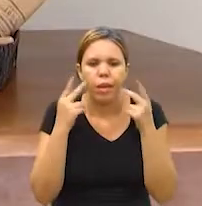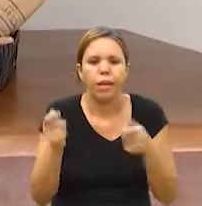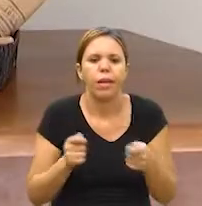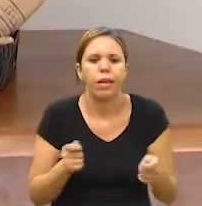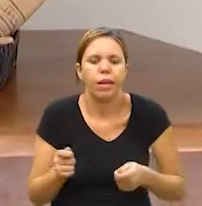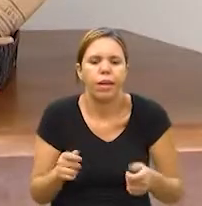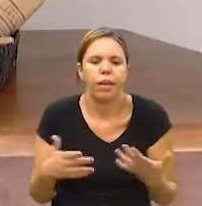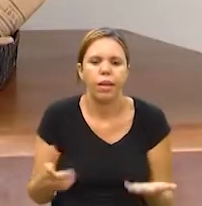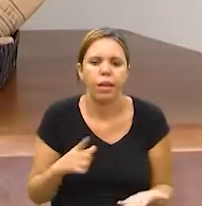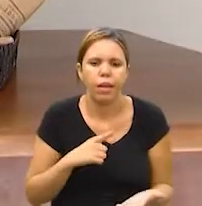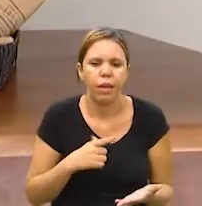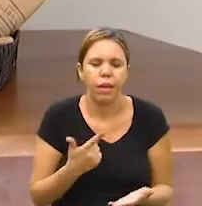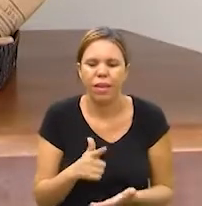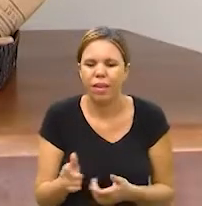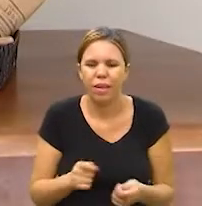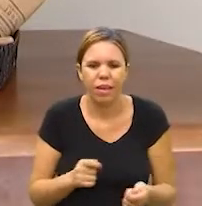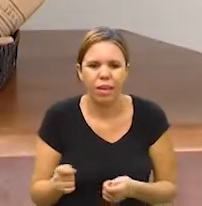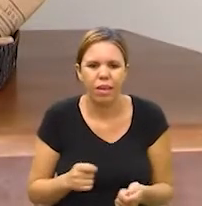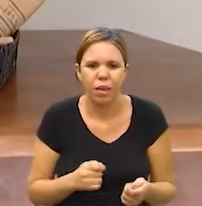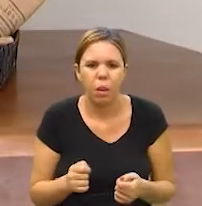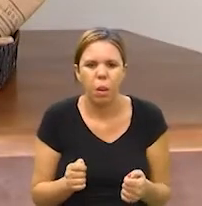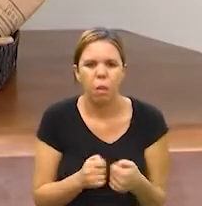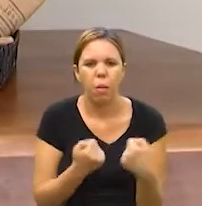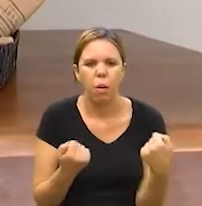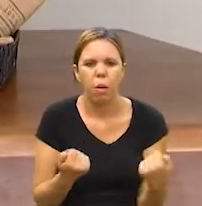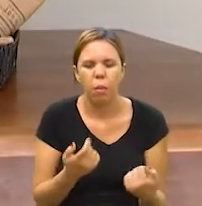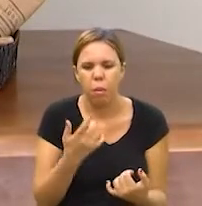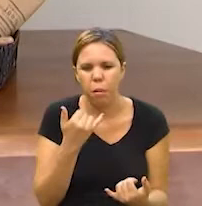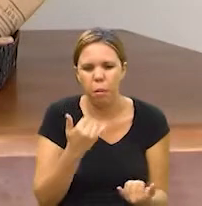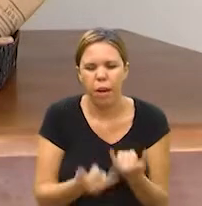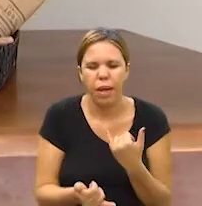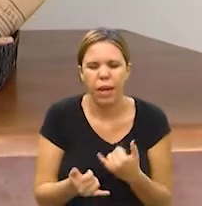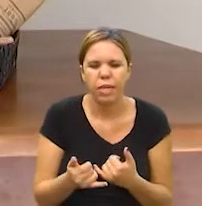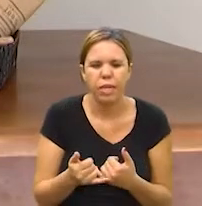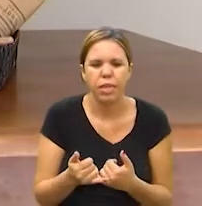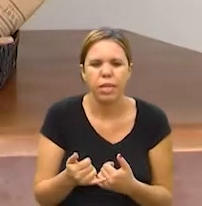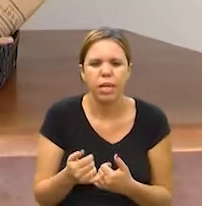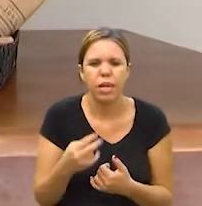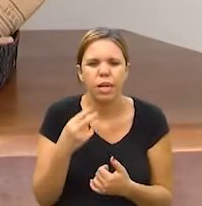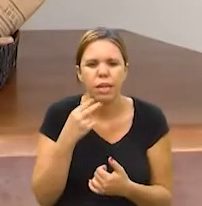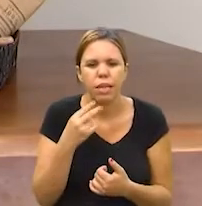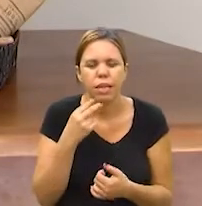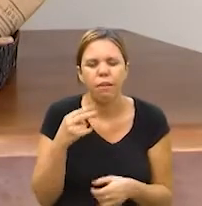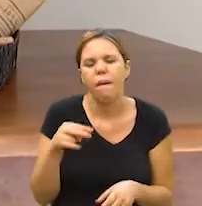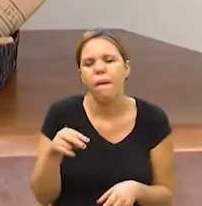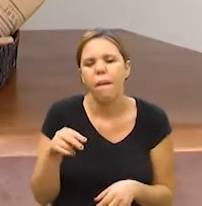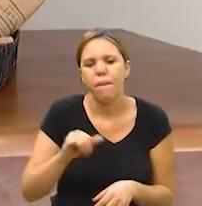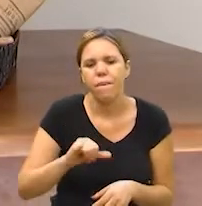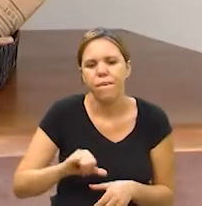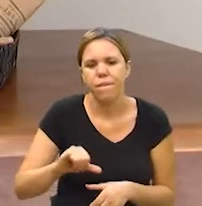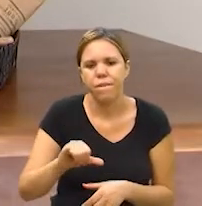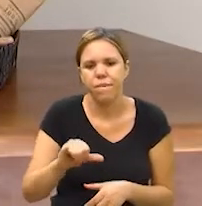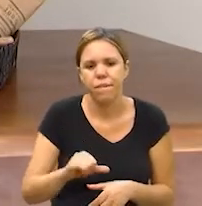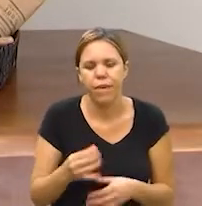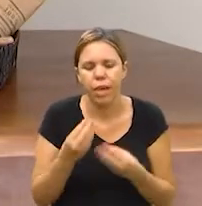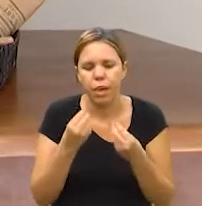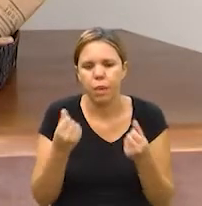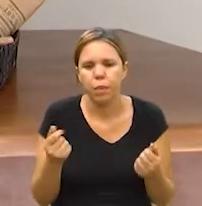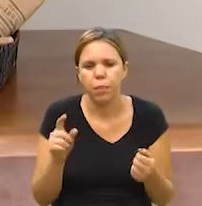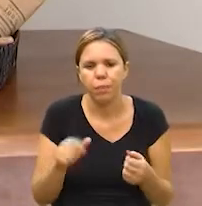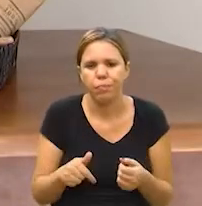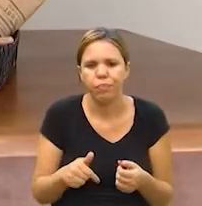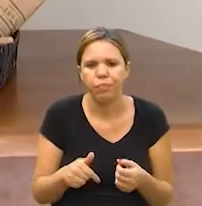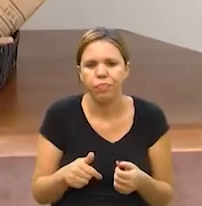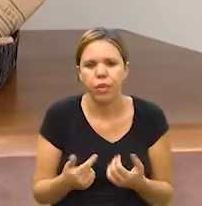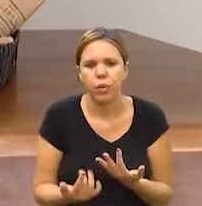equilibrada. Quando ela está em desequilíbrio, fica um pão com um pão de vinagre. Quando ele tem esse suave sabor de limão agradável, esse é o